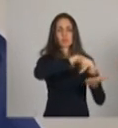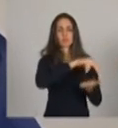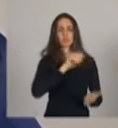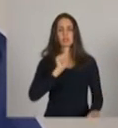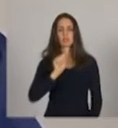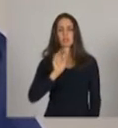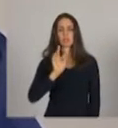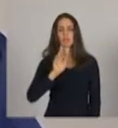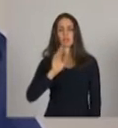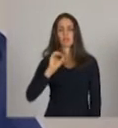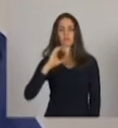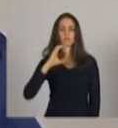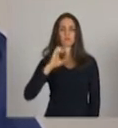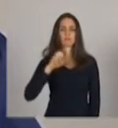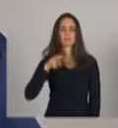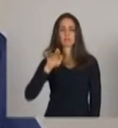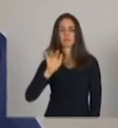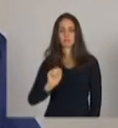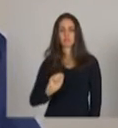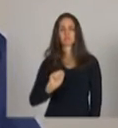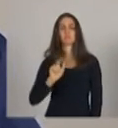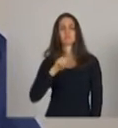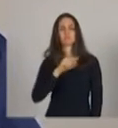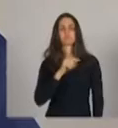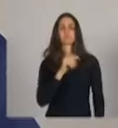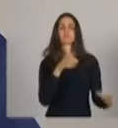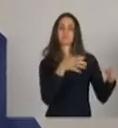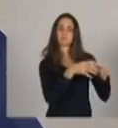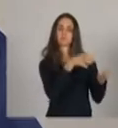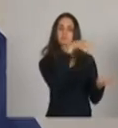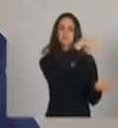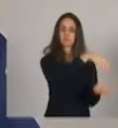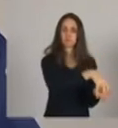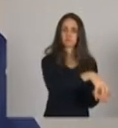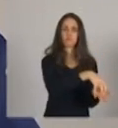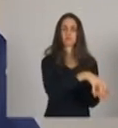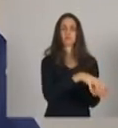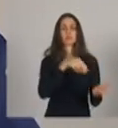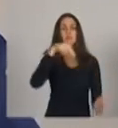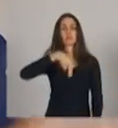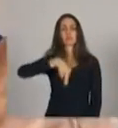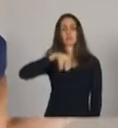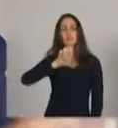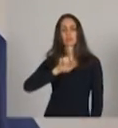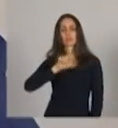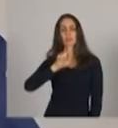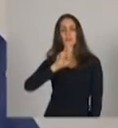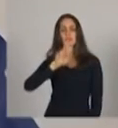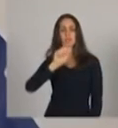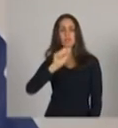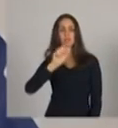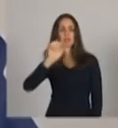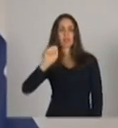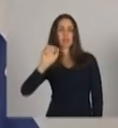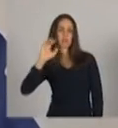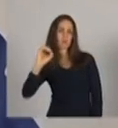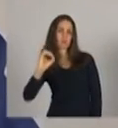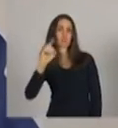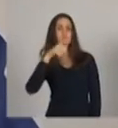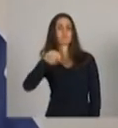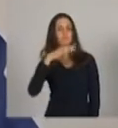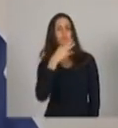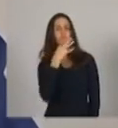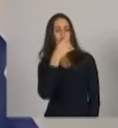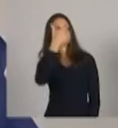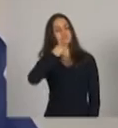afrocênica, a Companhia Negra AO, que nós todos conhecemos e